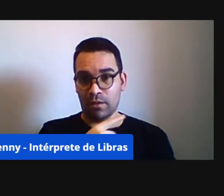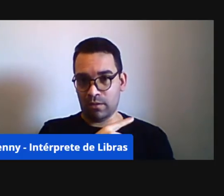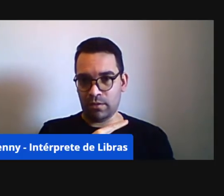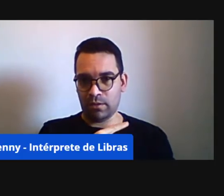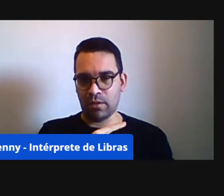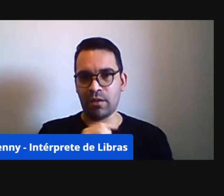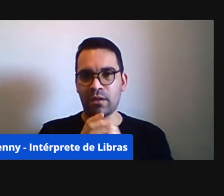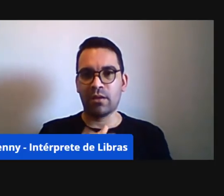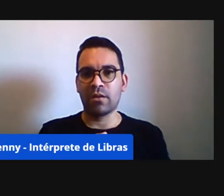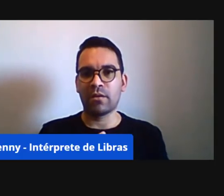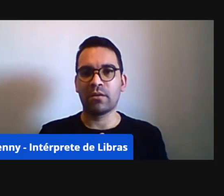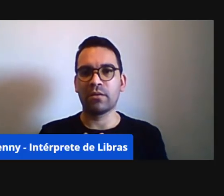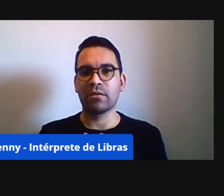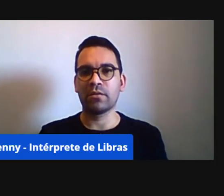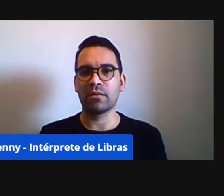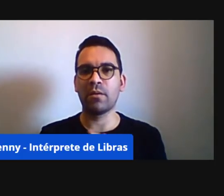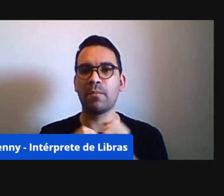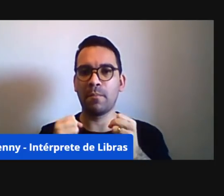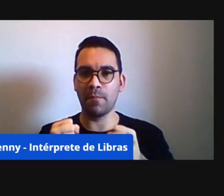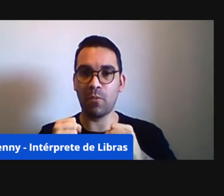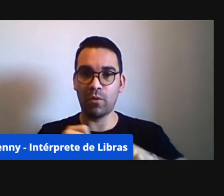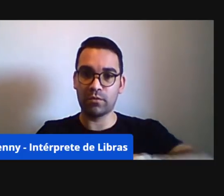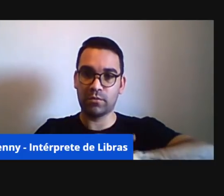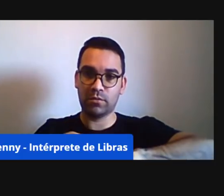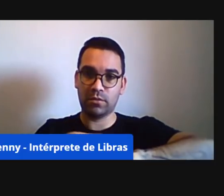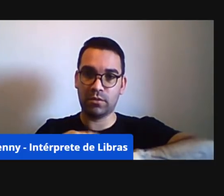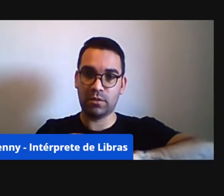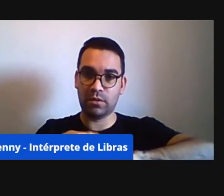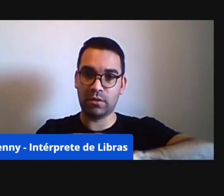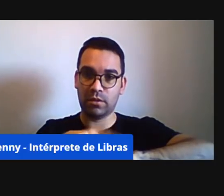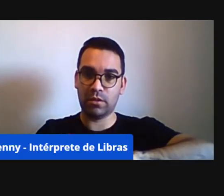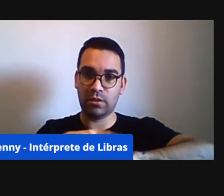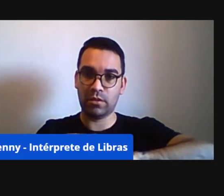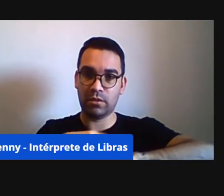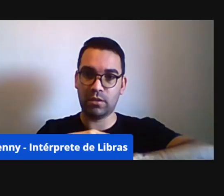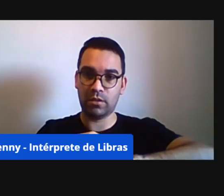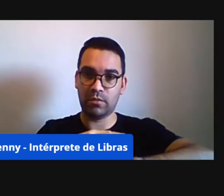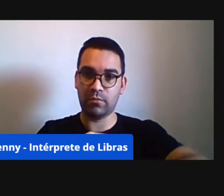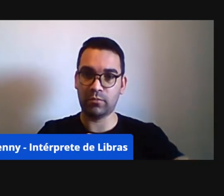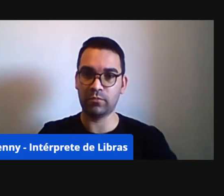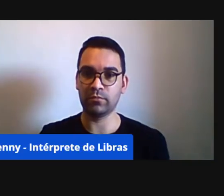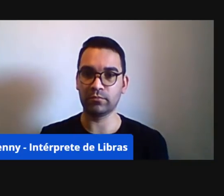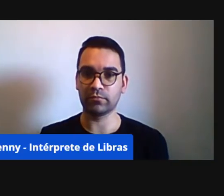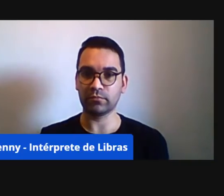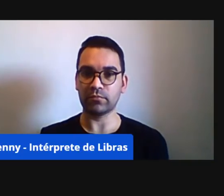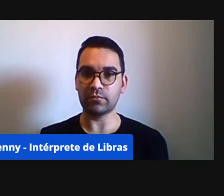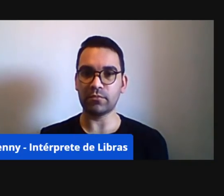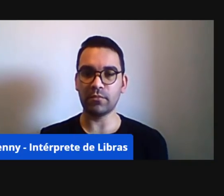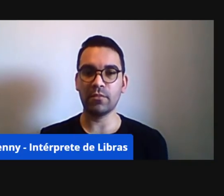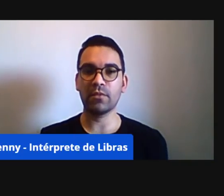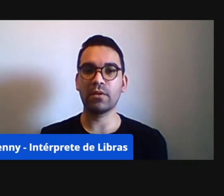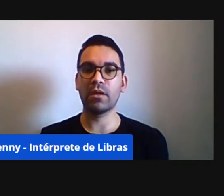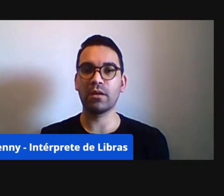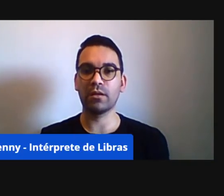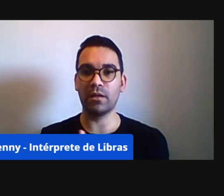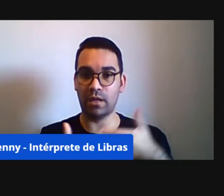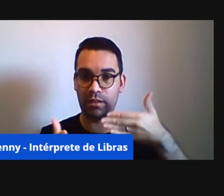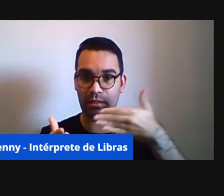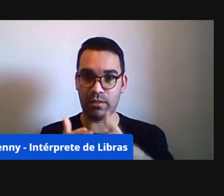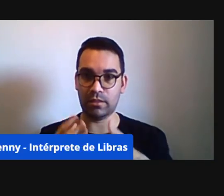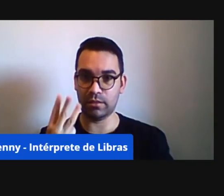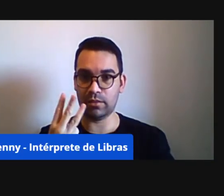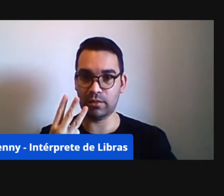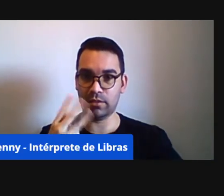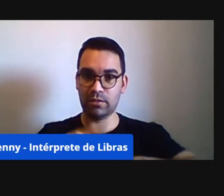utilizada durante mais tempo do que a máscara de tecido. Naquele vídeo eu falei para vocês, a máscara de tecido, ela pode ser utilizada por até 3 horas. A